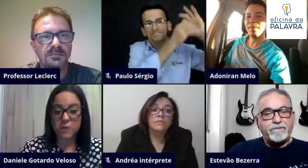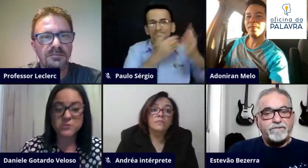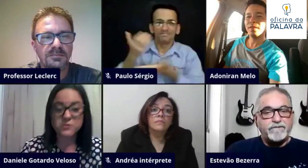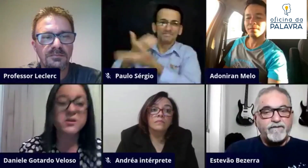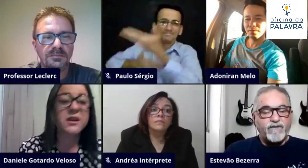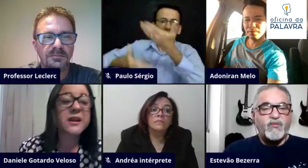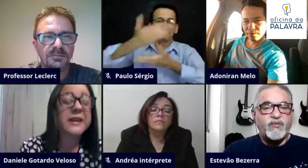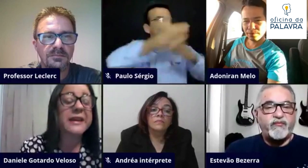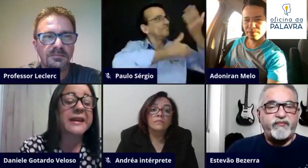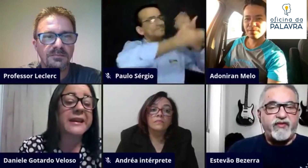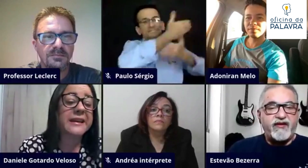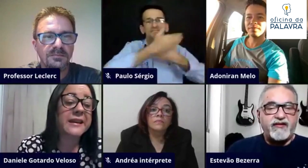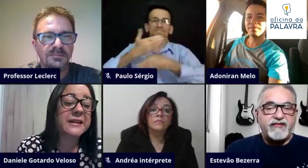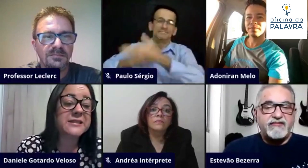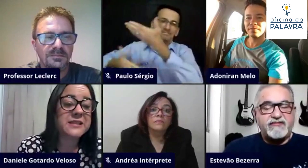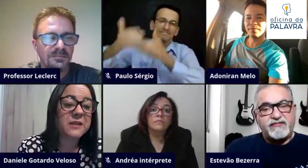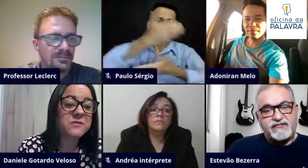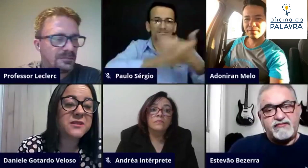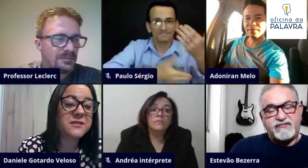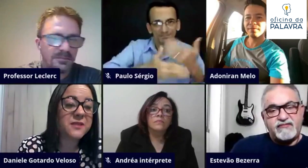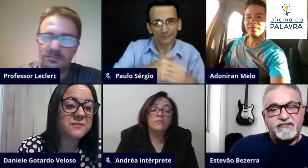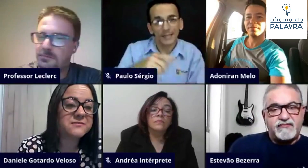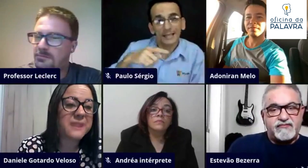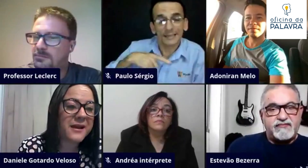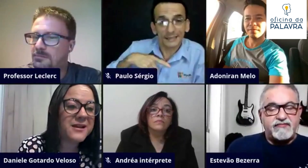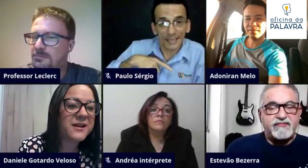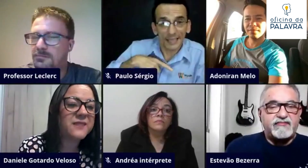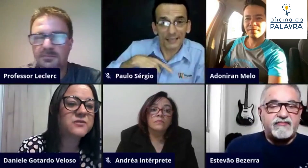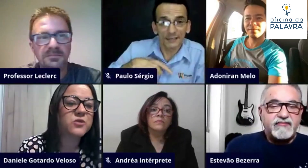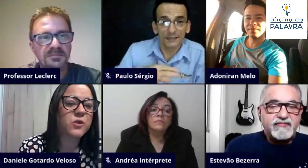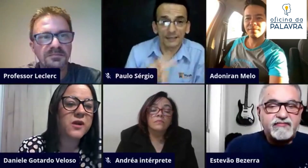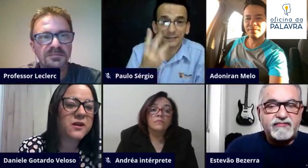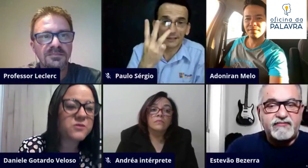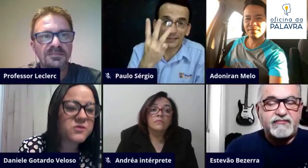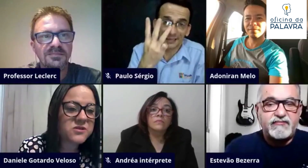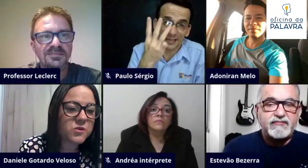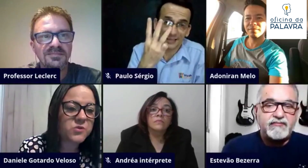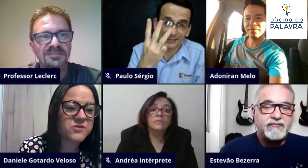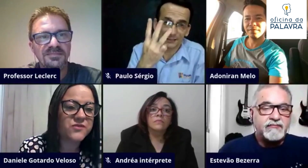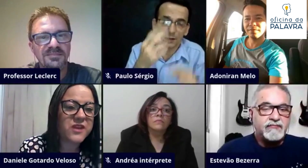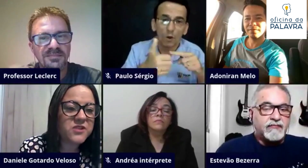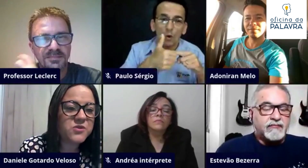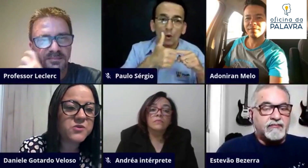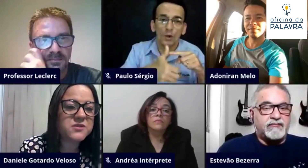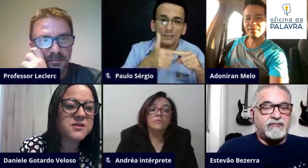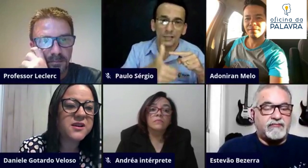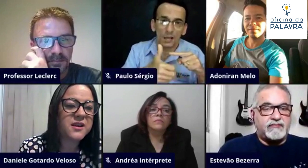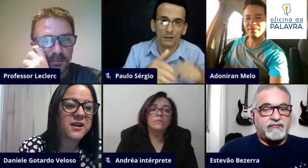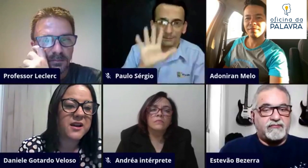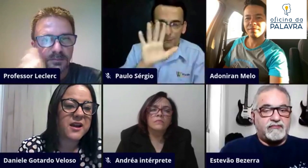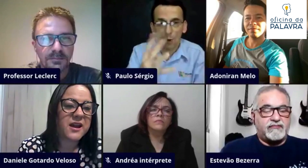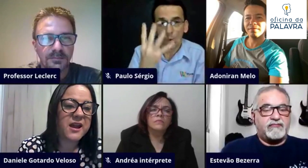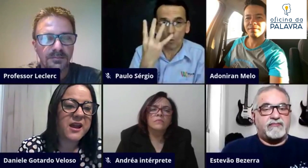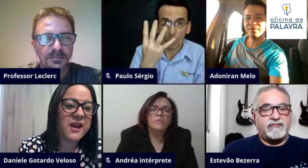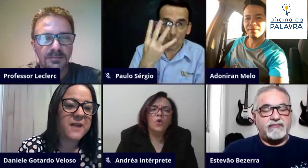os polos e estamos, então, trabalhando, trocando os vídeos.